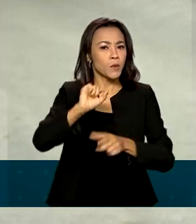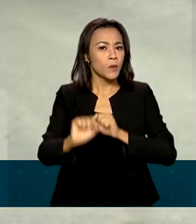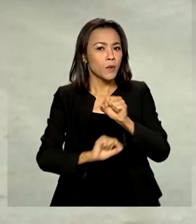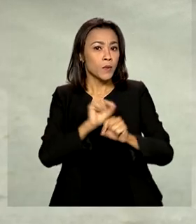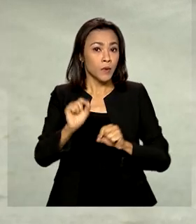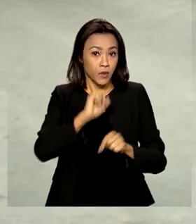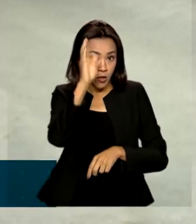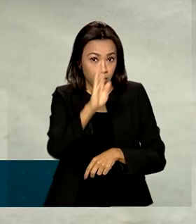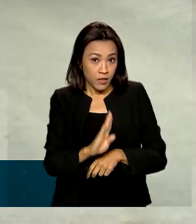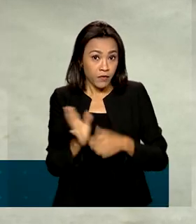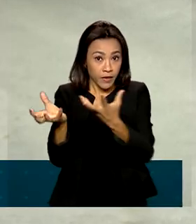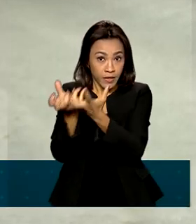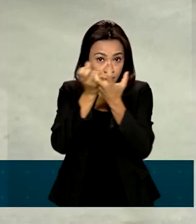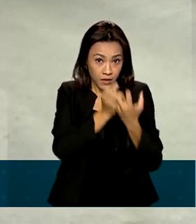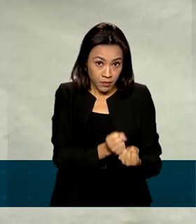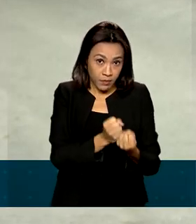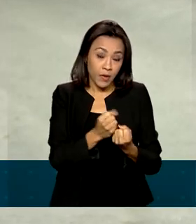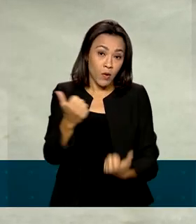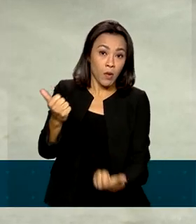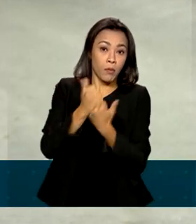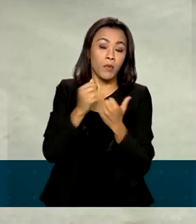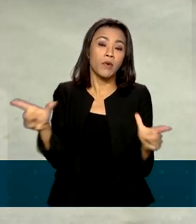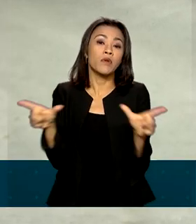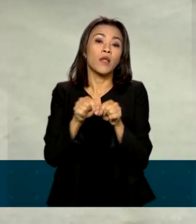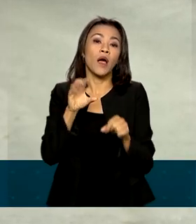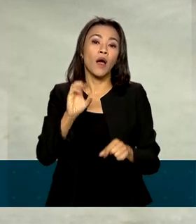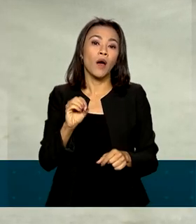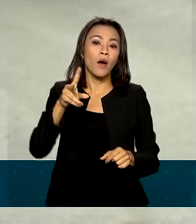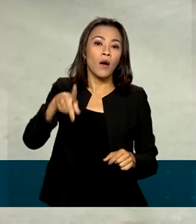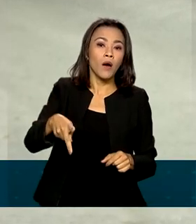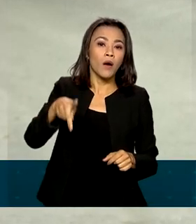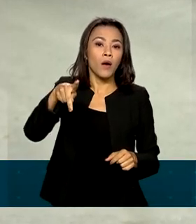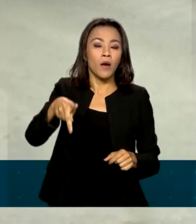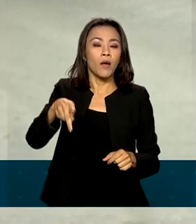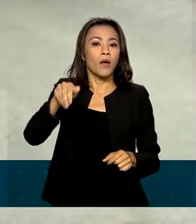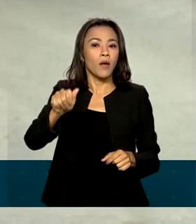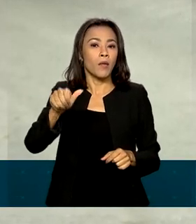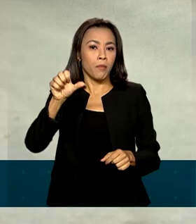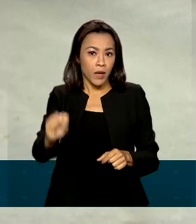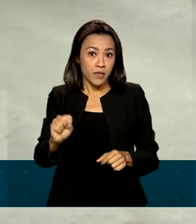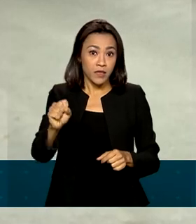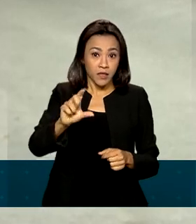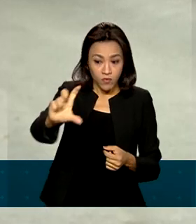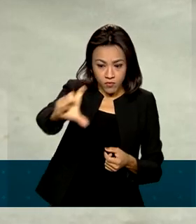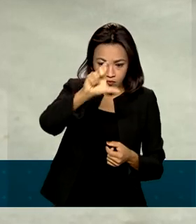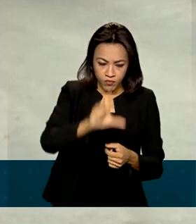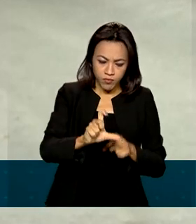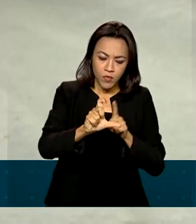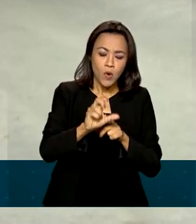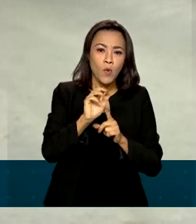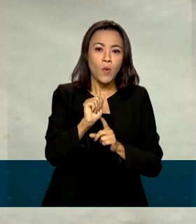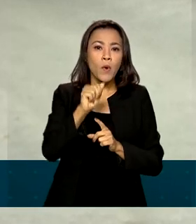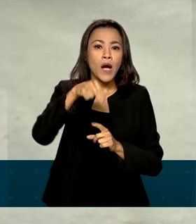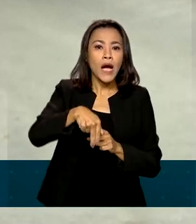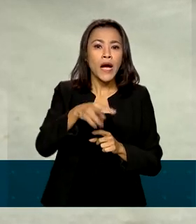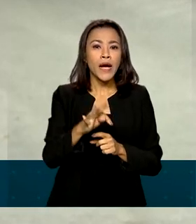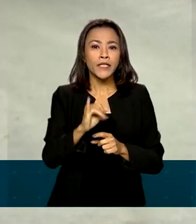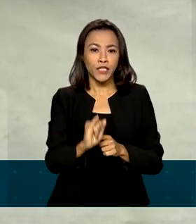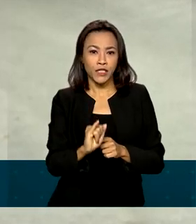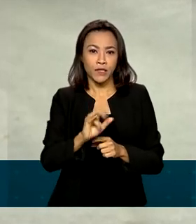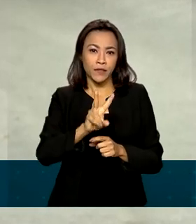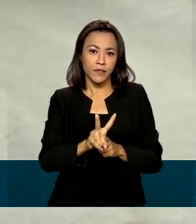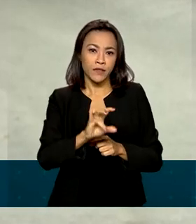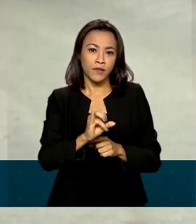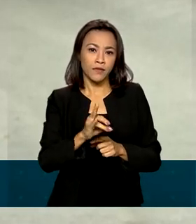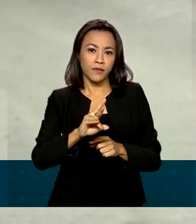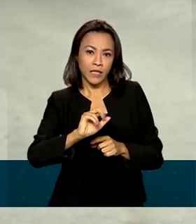por meio da OPAS, a Organização Pan-Americana de Saúde, o antiviral Tecovirimate, para reforçar aí o